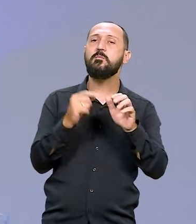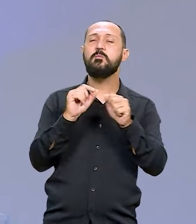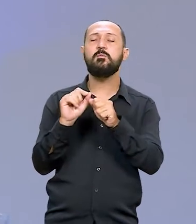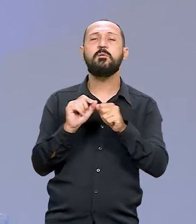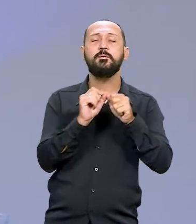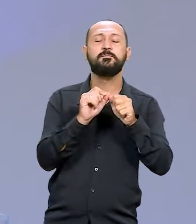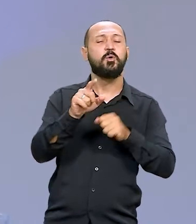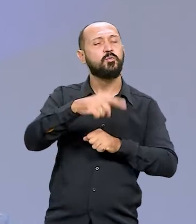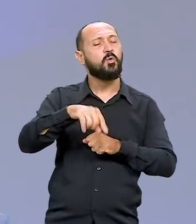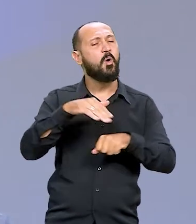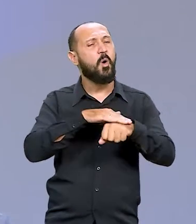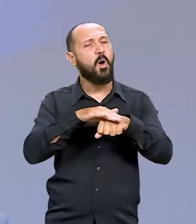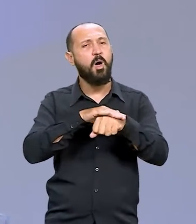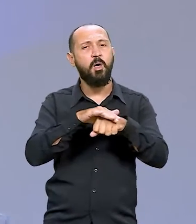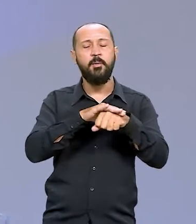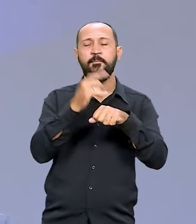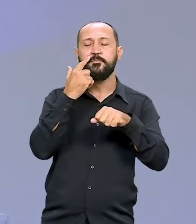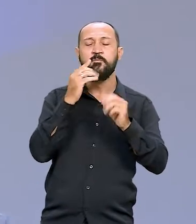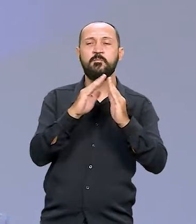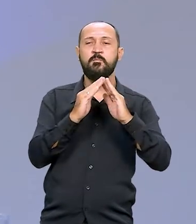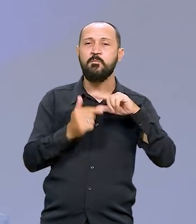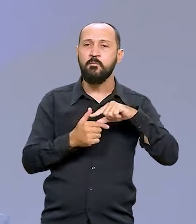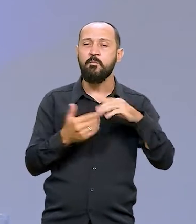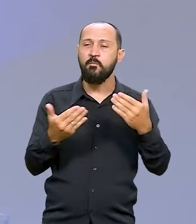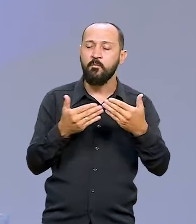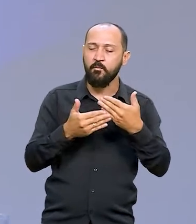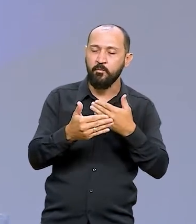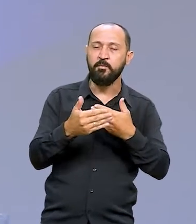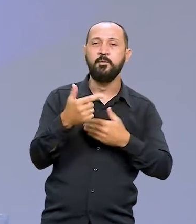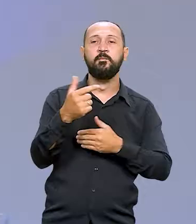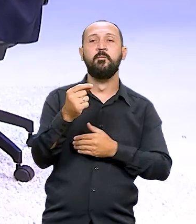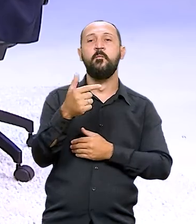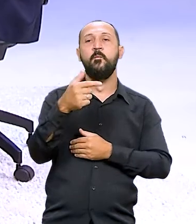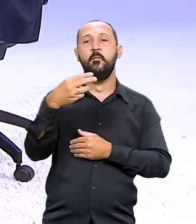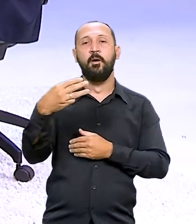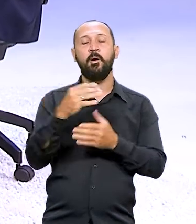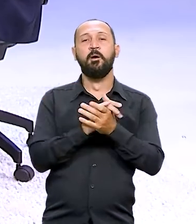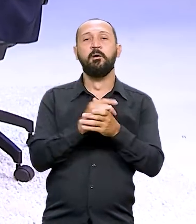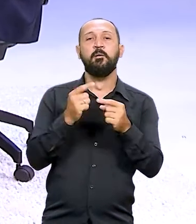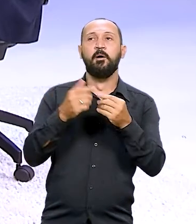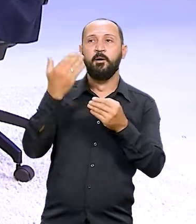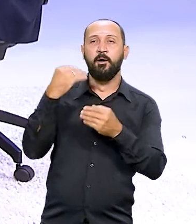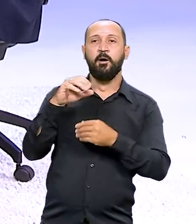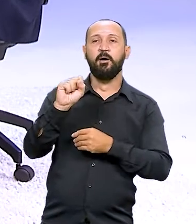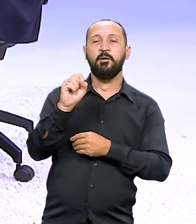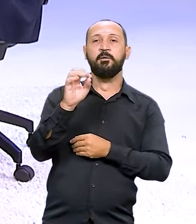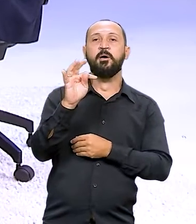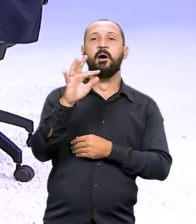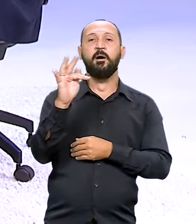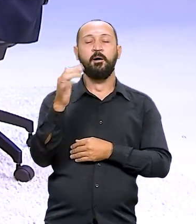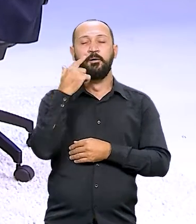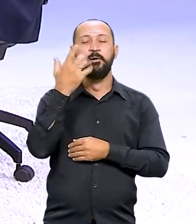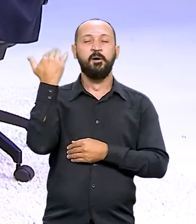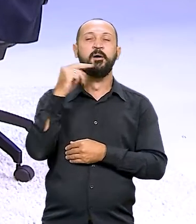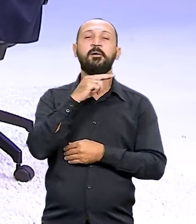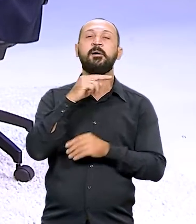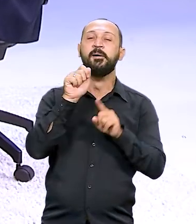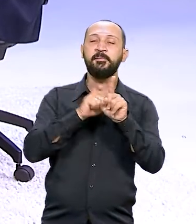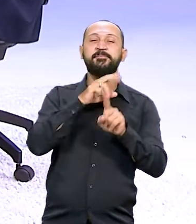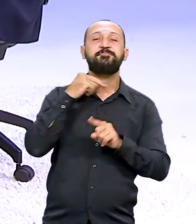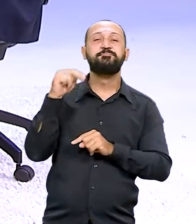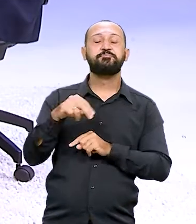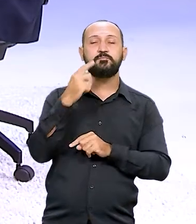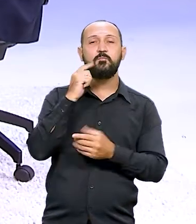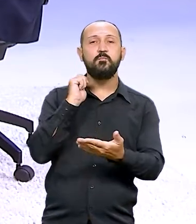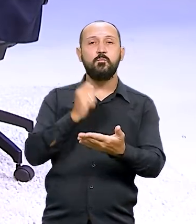que levou a todo mundo a falar sobre alienação fiduciária agora no final de 2023? Sim, recentemente, o STF, até agora no mês de novembro,